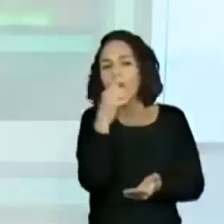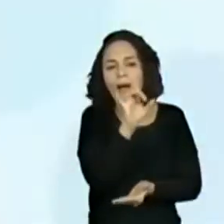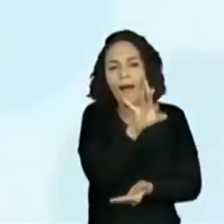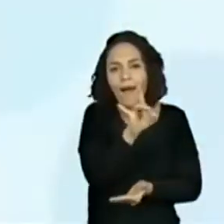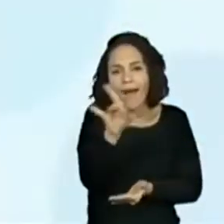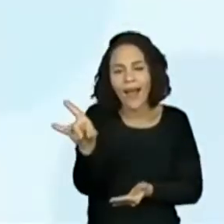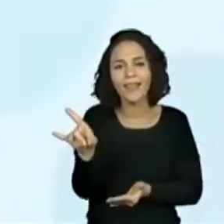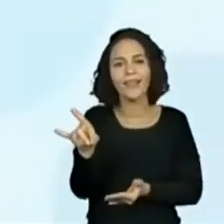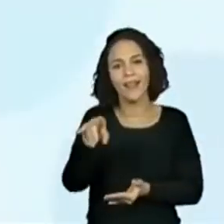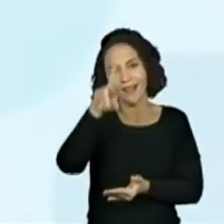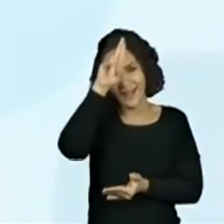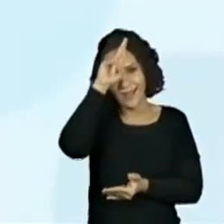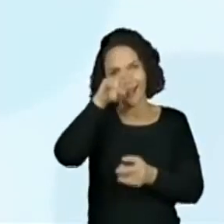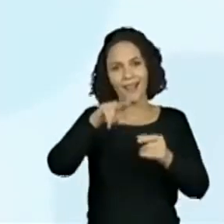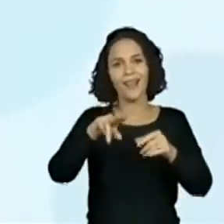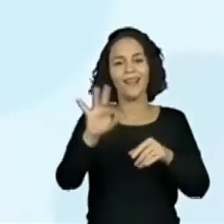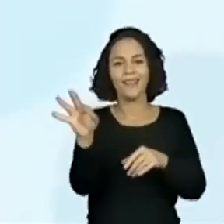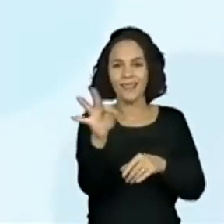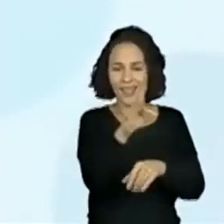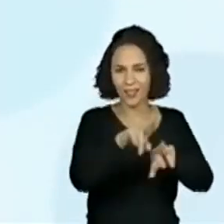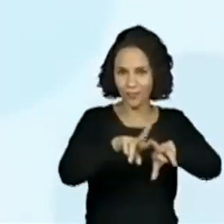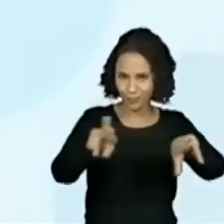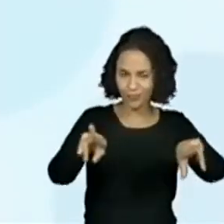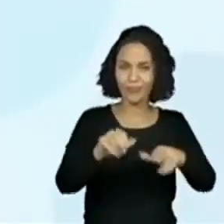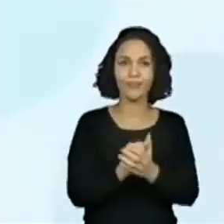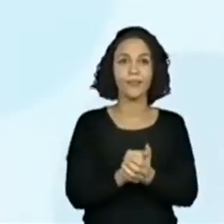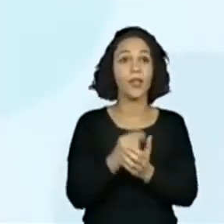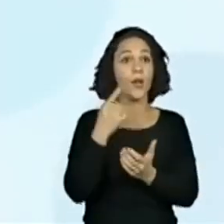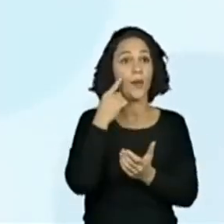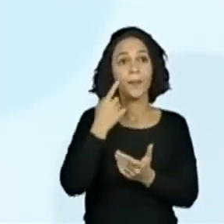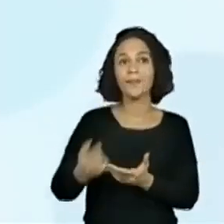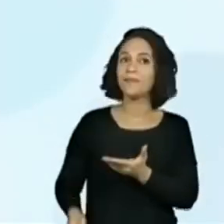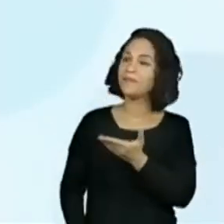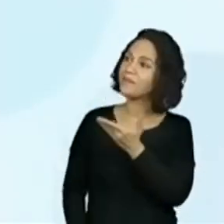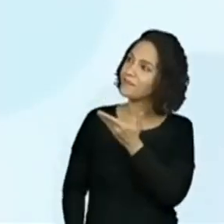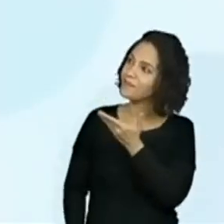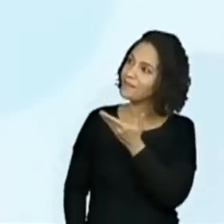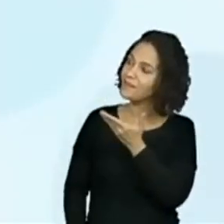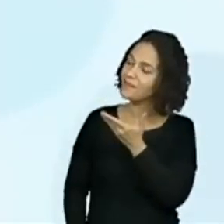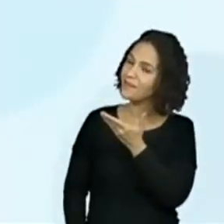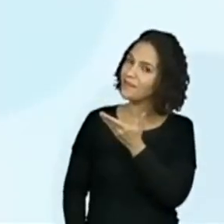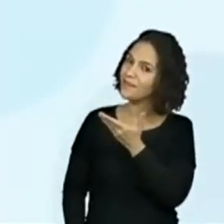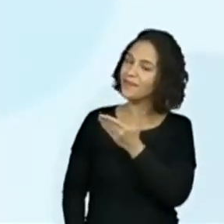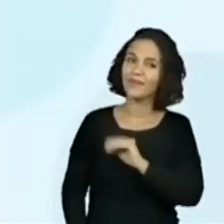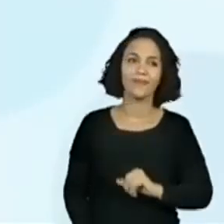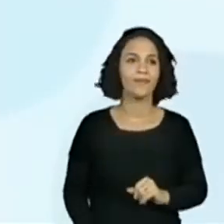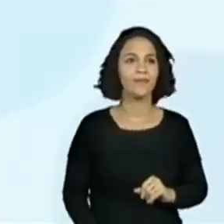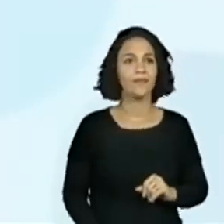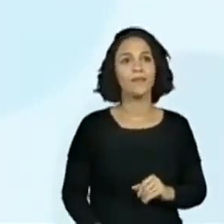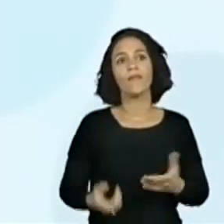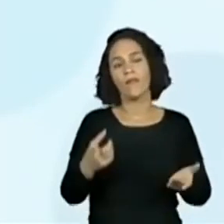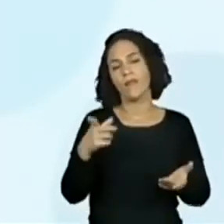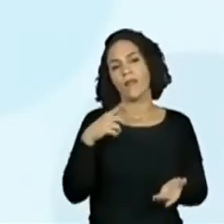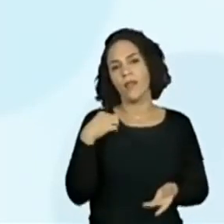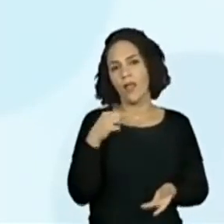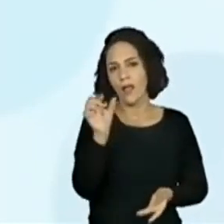insetos? Então, a nossa tabela tem o título Aparelhos bucais de alguns insetos. Temos aqui um